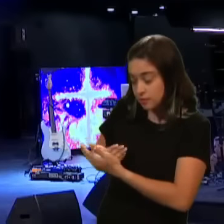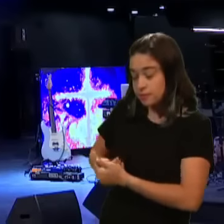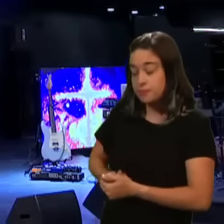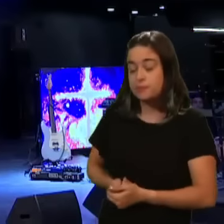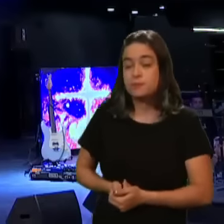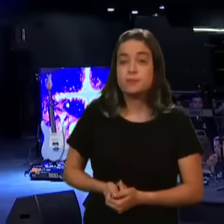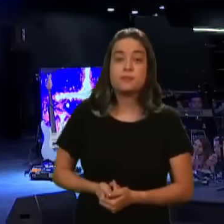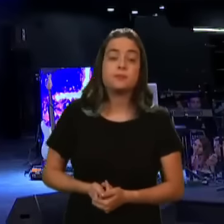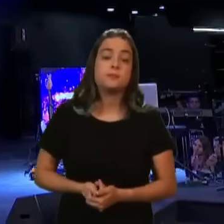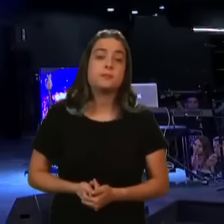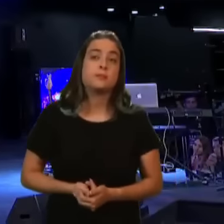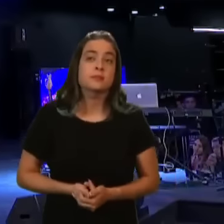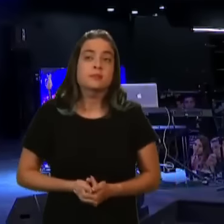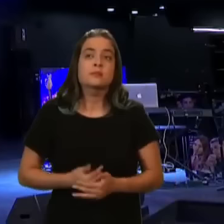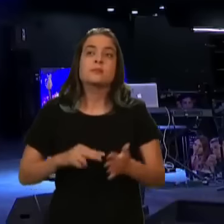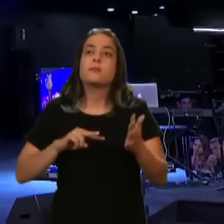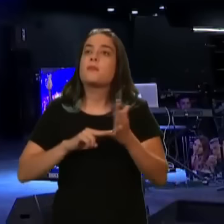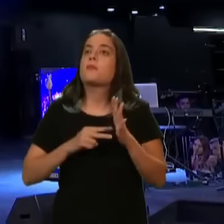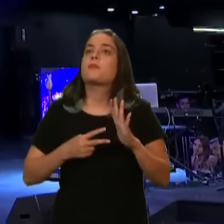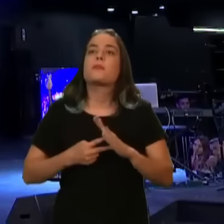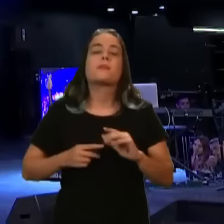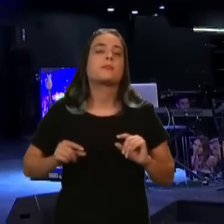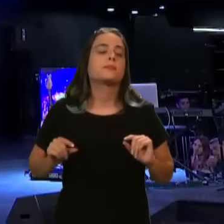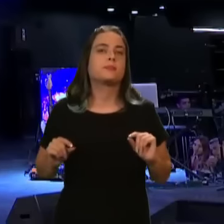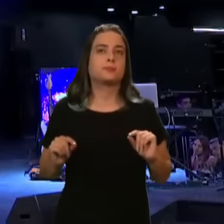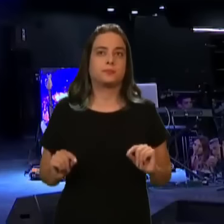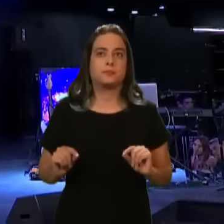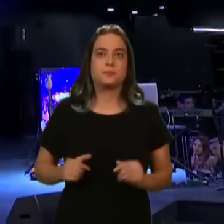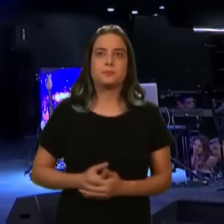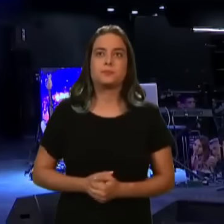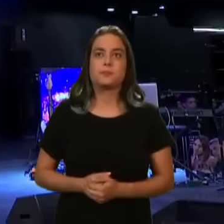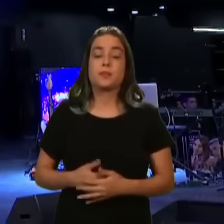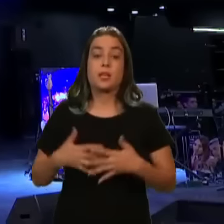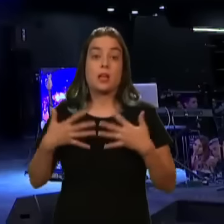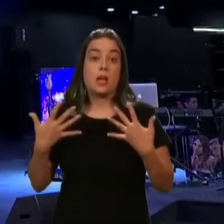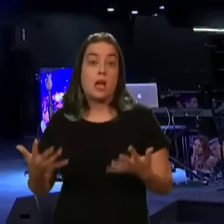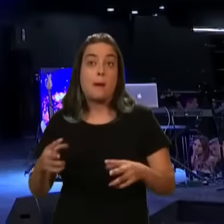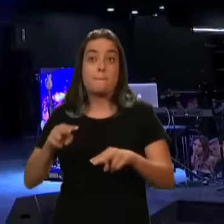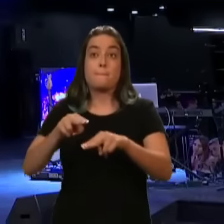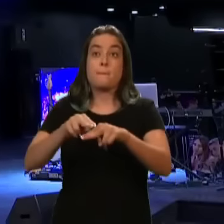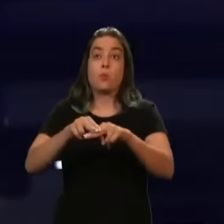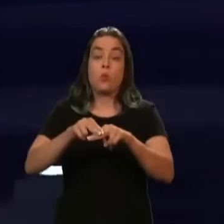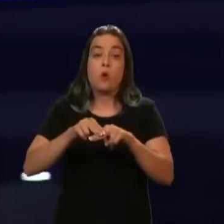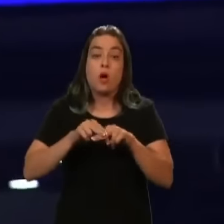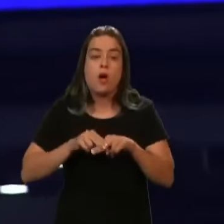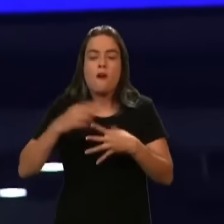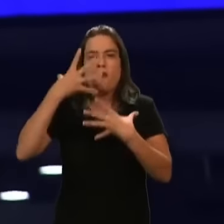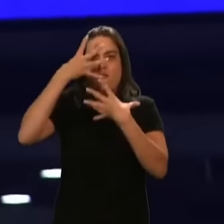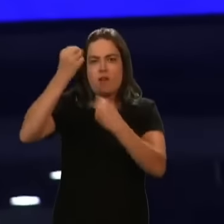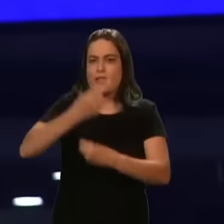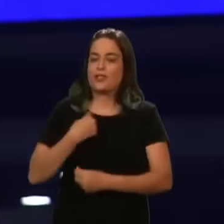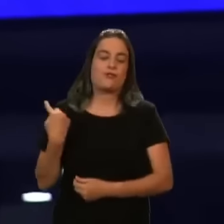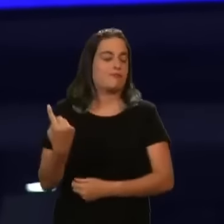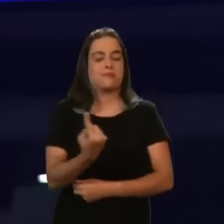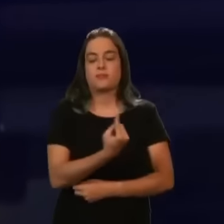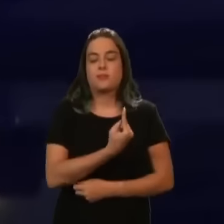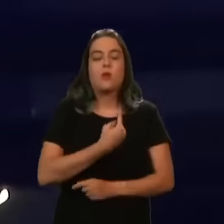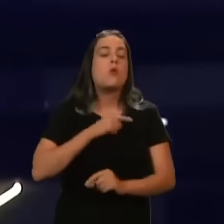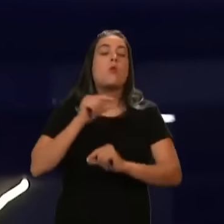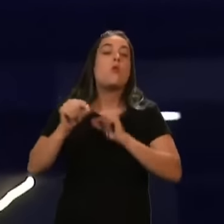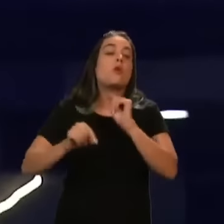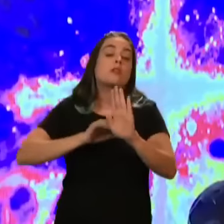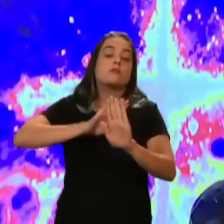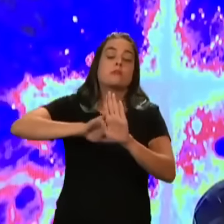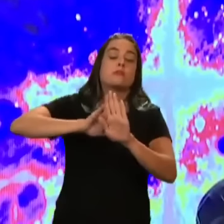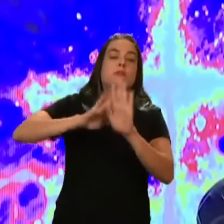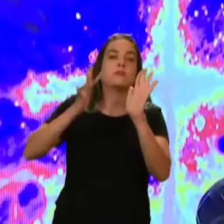No final das contas, gente, não é sobre a nossa fé, é sobre aquilo que a gente crê que Ele